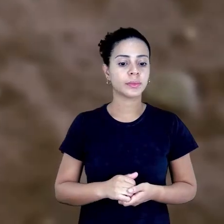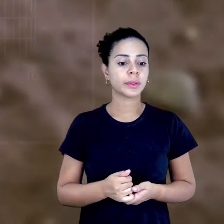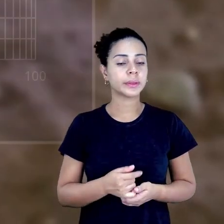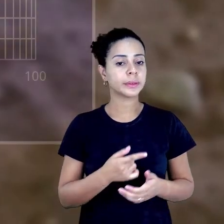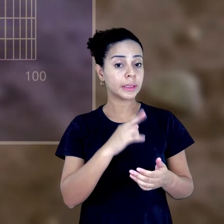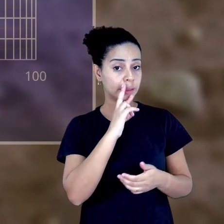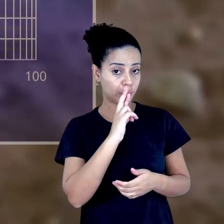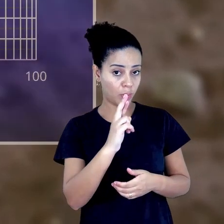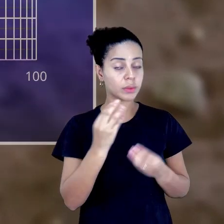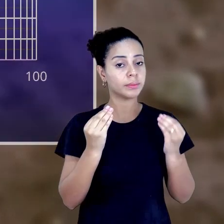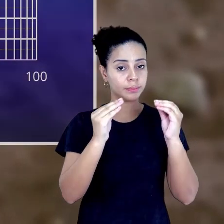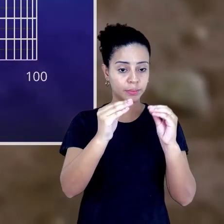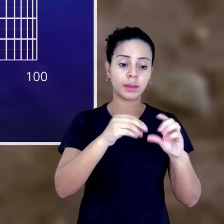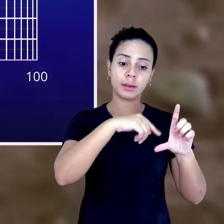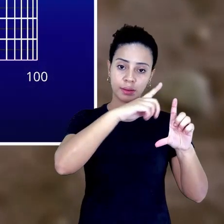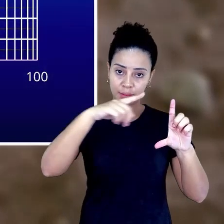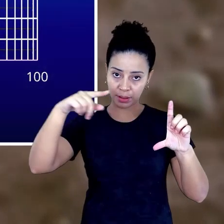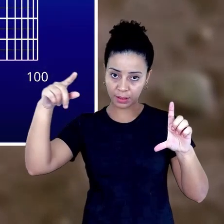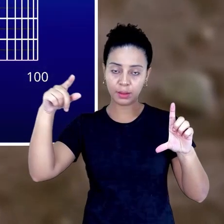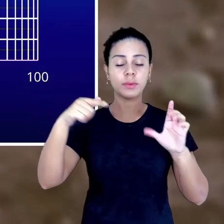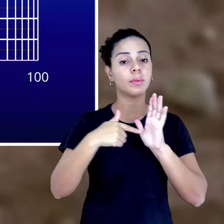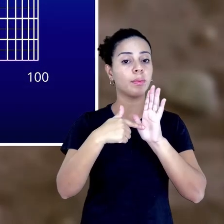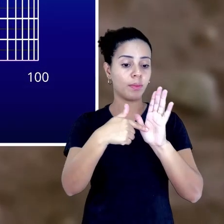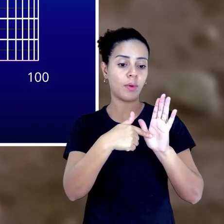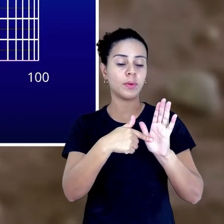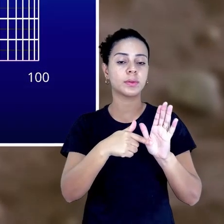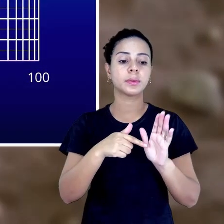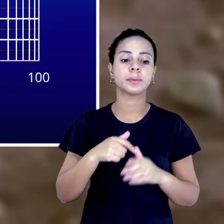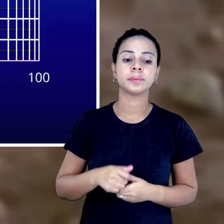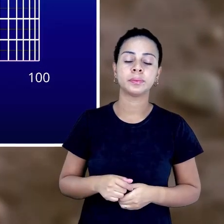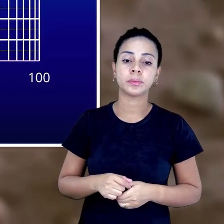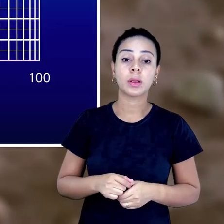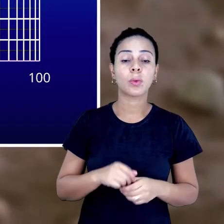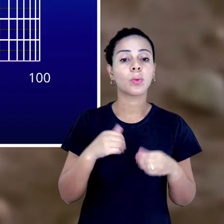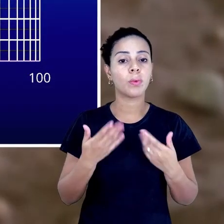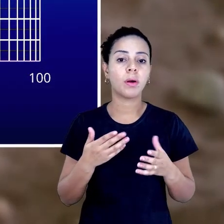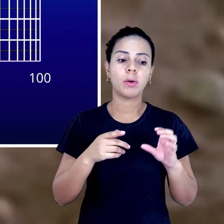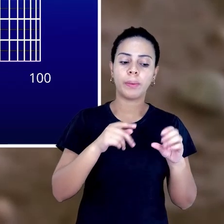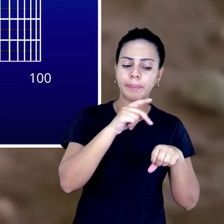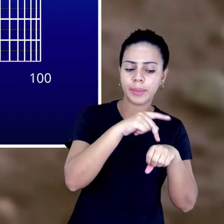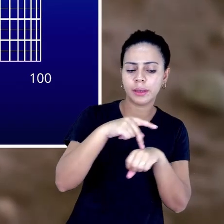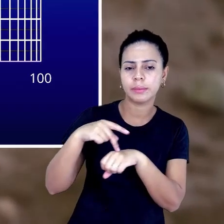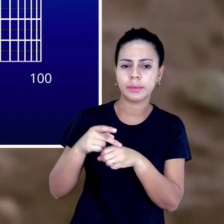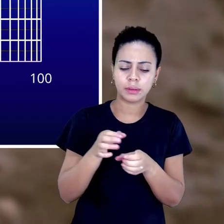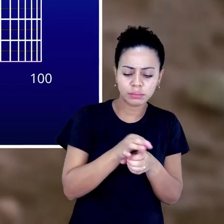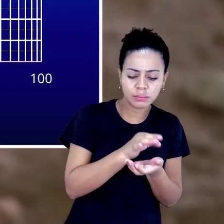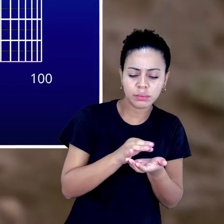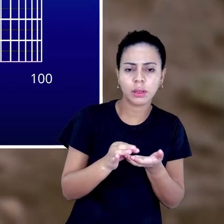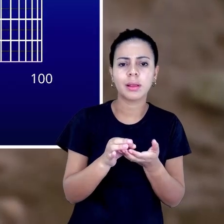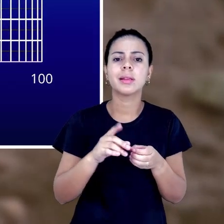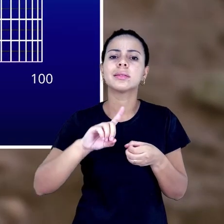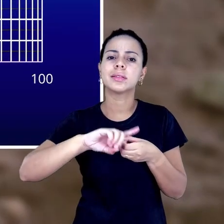O resultado é apresentado graficamente, dispondo-se na abscissa os diâmetros das partículas em